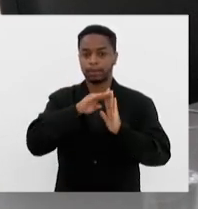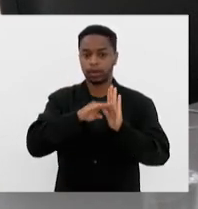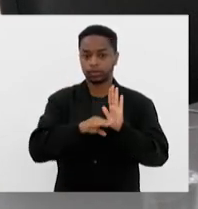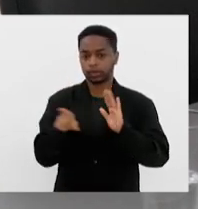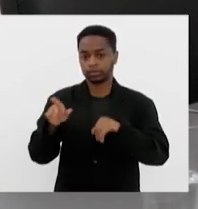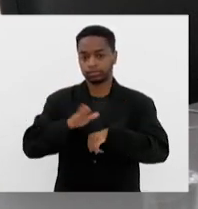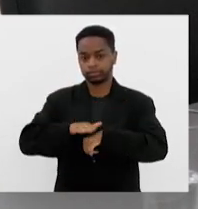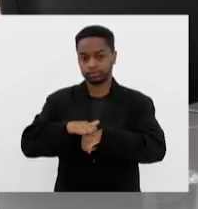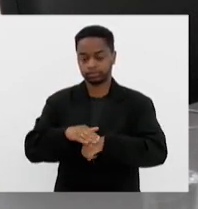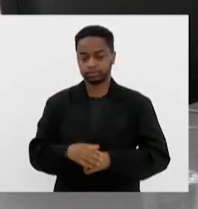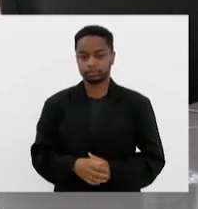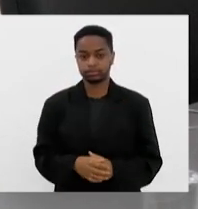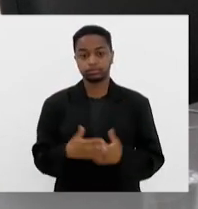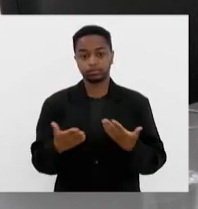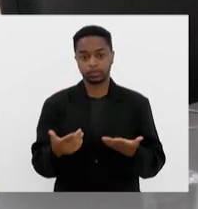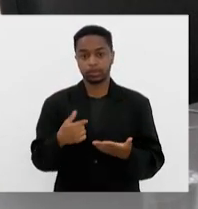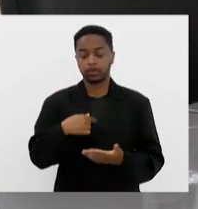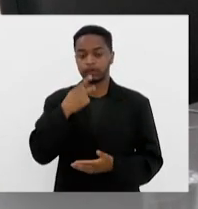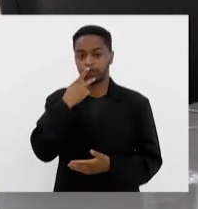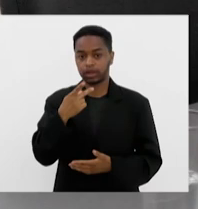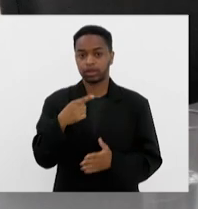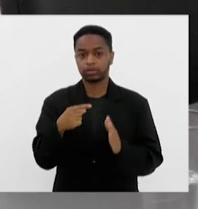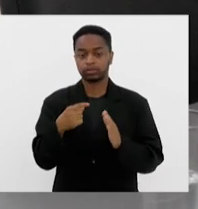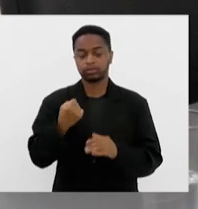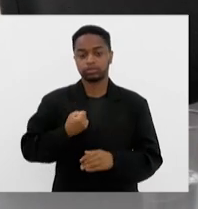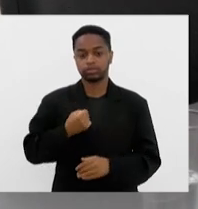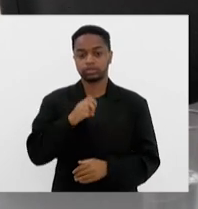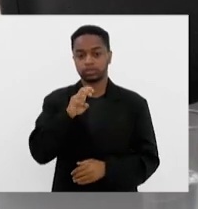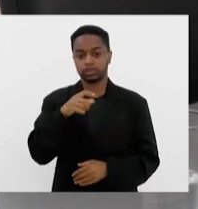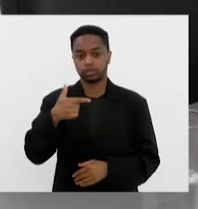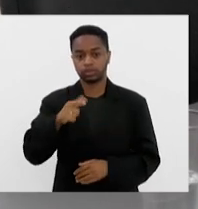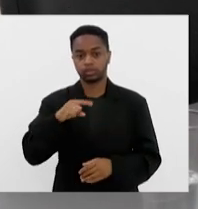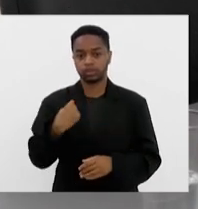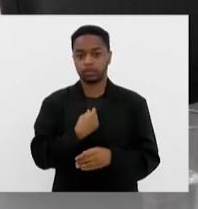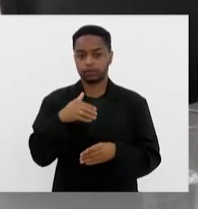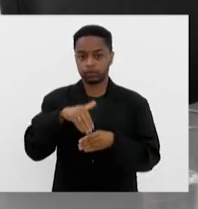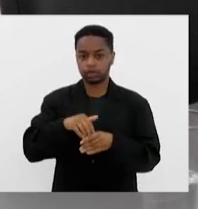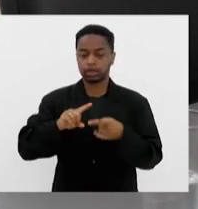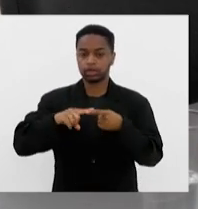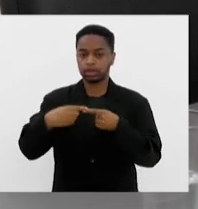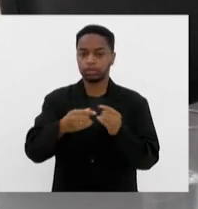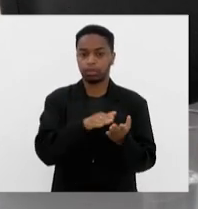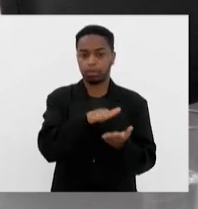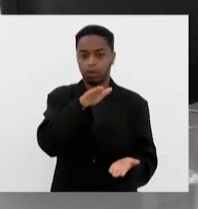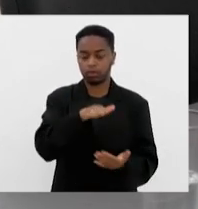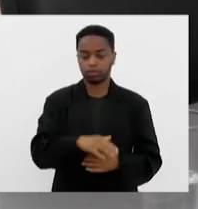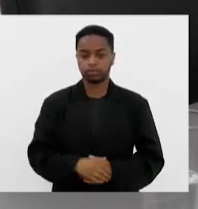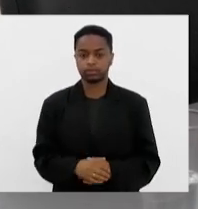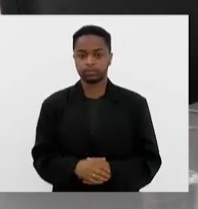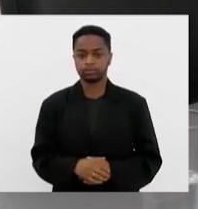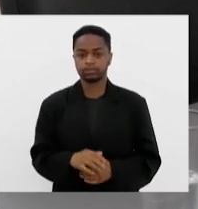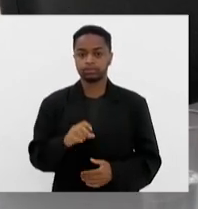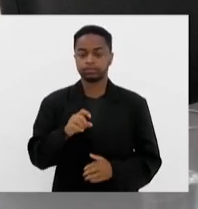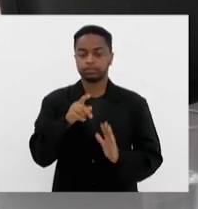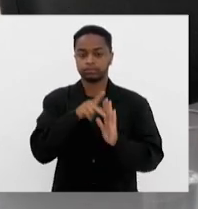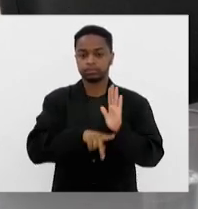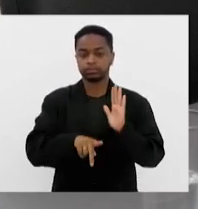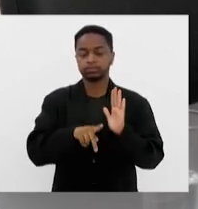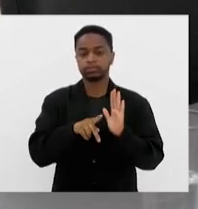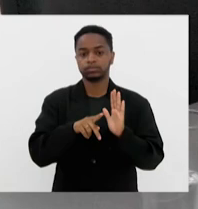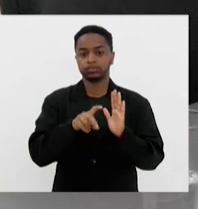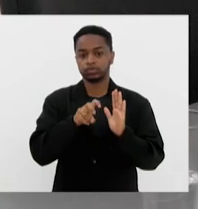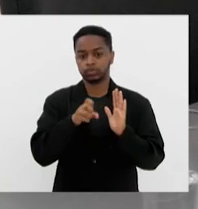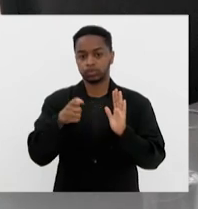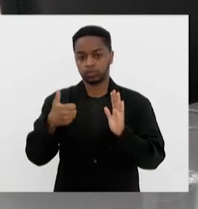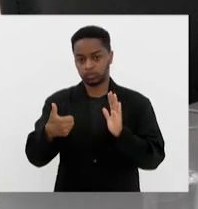autor. Então, vou cantar o 52 para a gente votar o 52 e, a partir daí, votar os blocos. Projeto 52, 51, retirado de